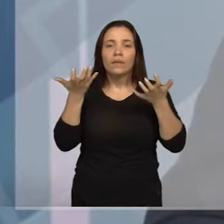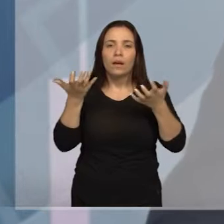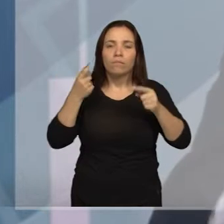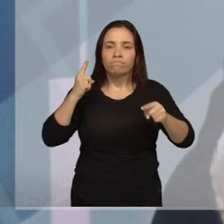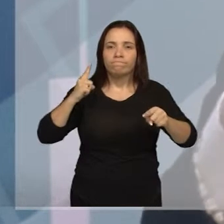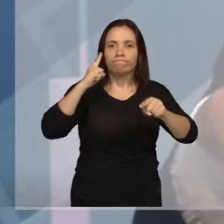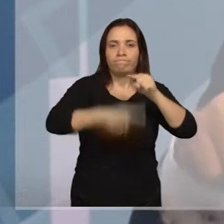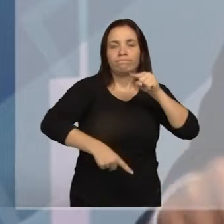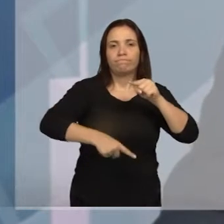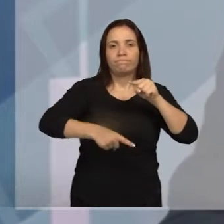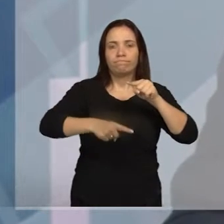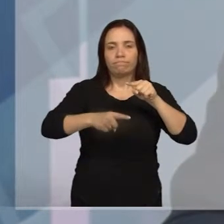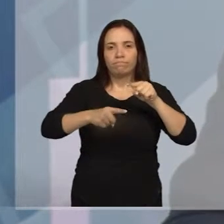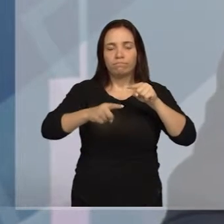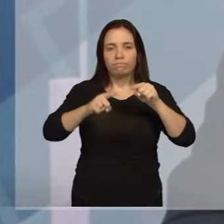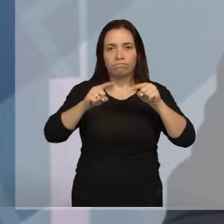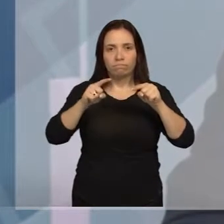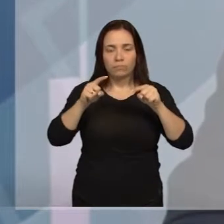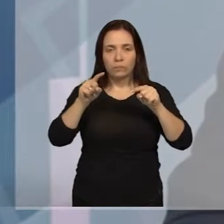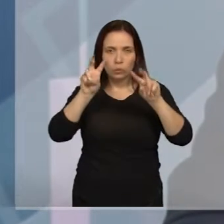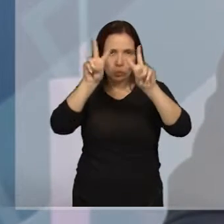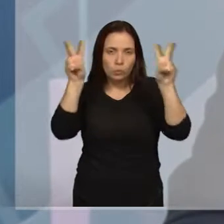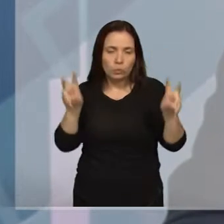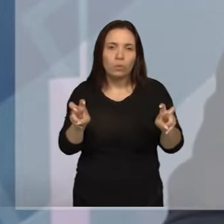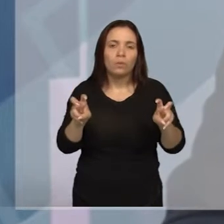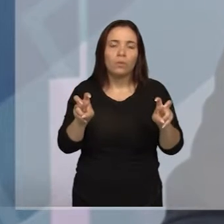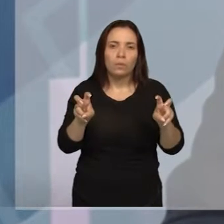inviabilizar questões como essa que